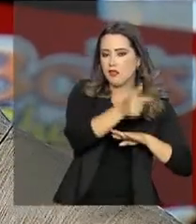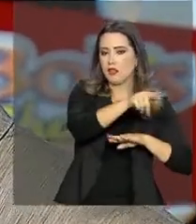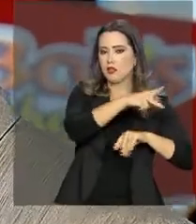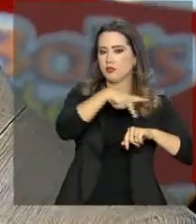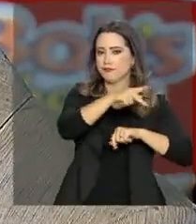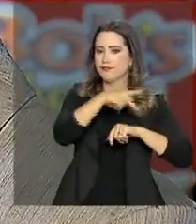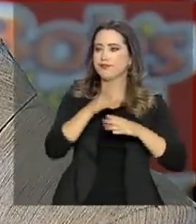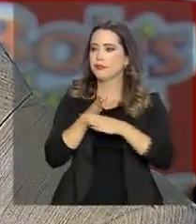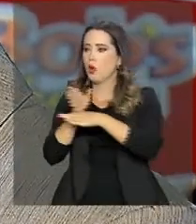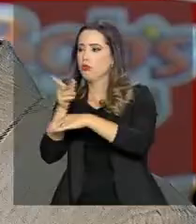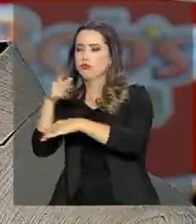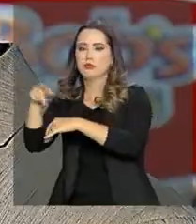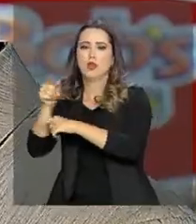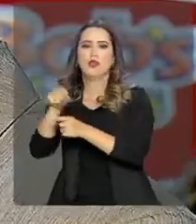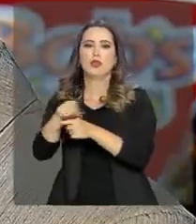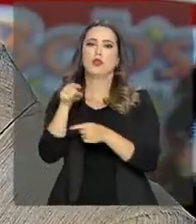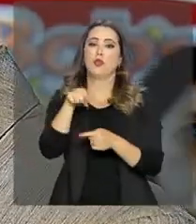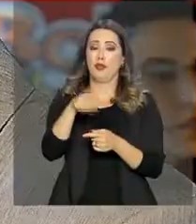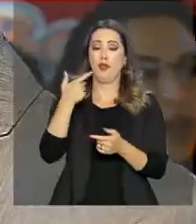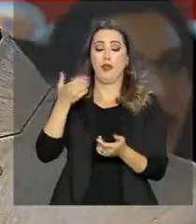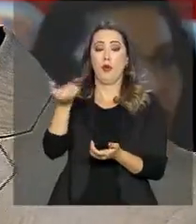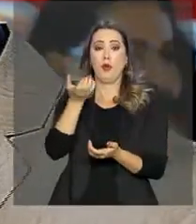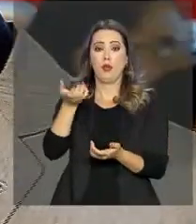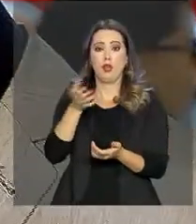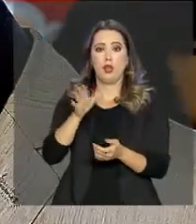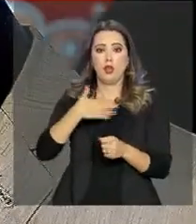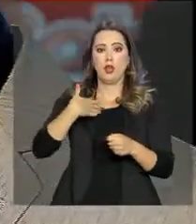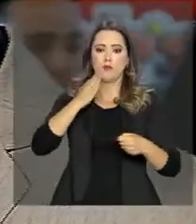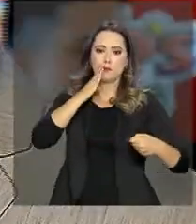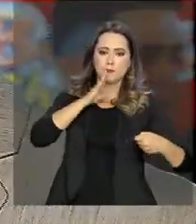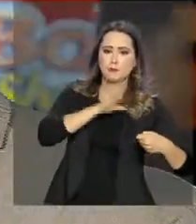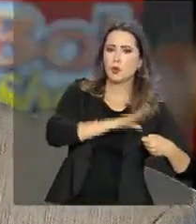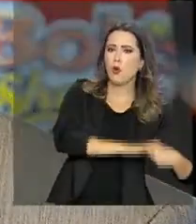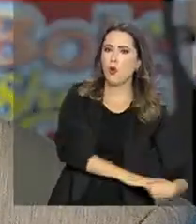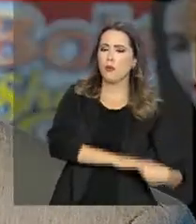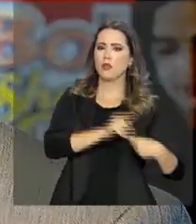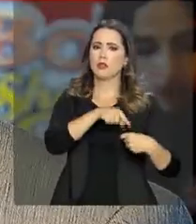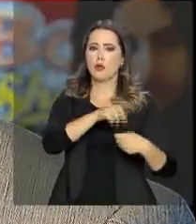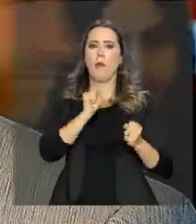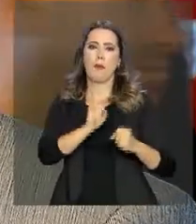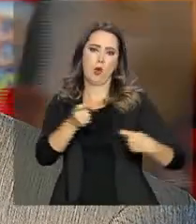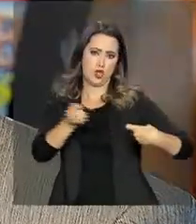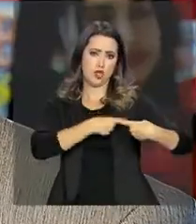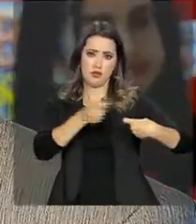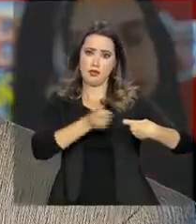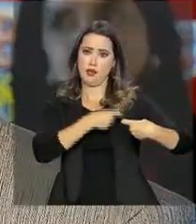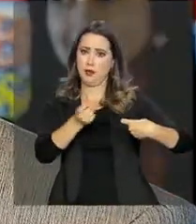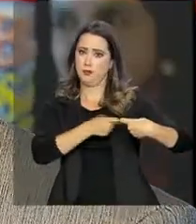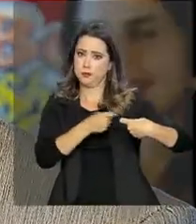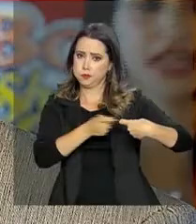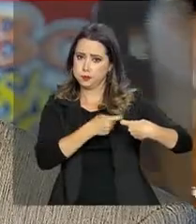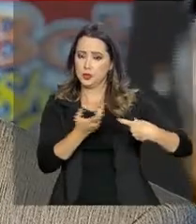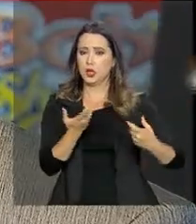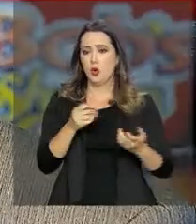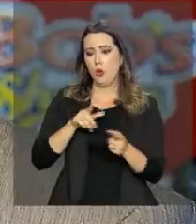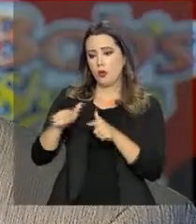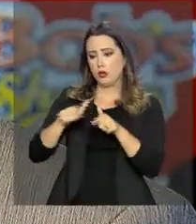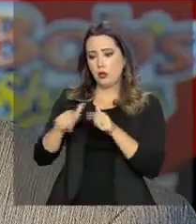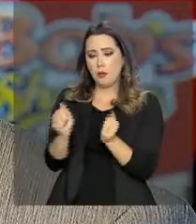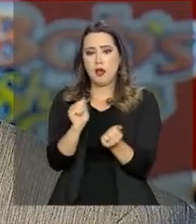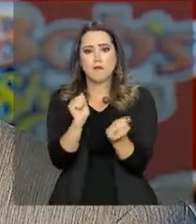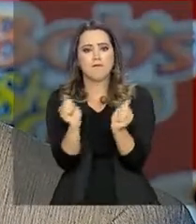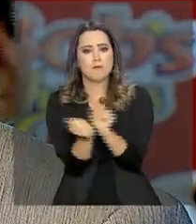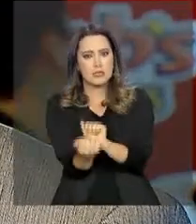de pessoas com a finalidade de exploração. Pode ser para fins de sexuais, pode ser também para trabalho escravo